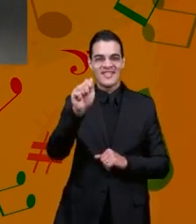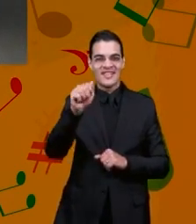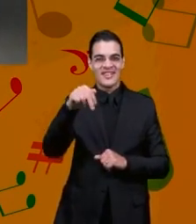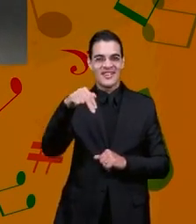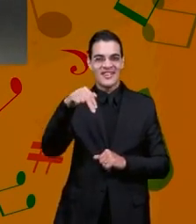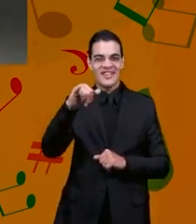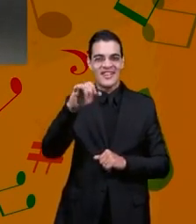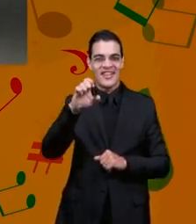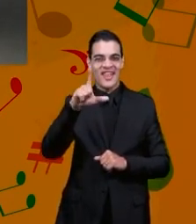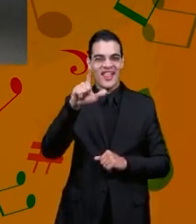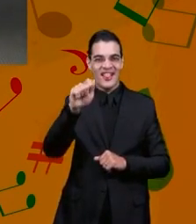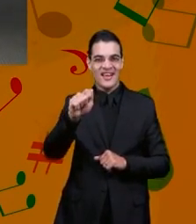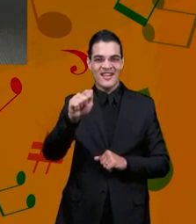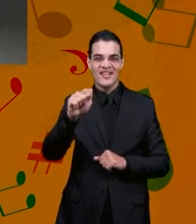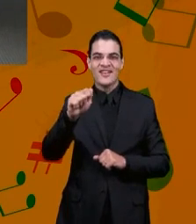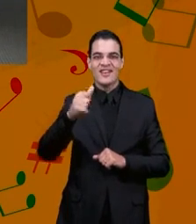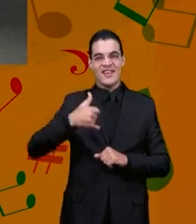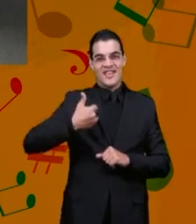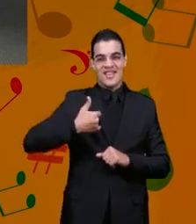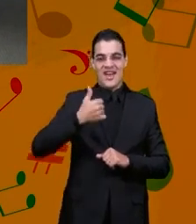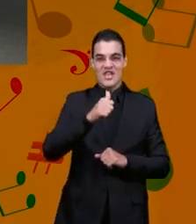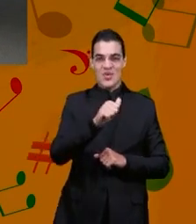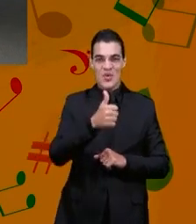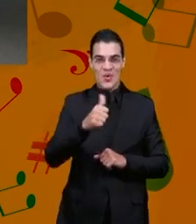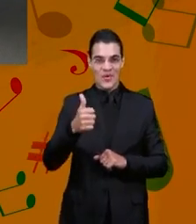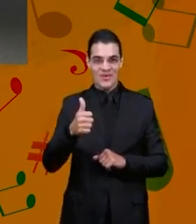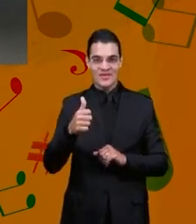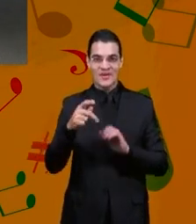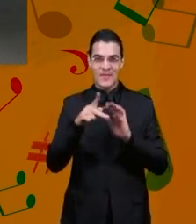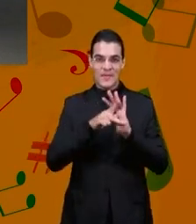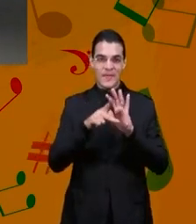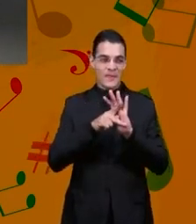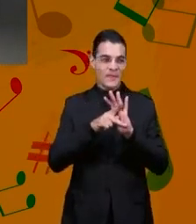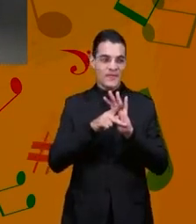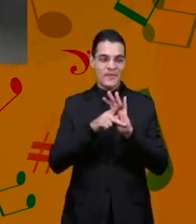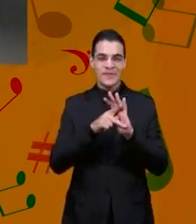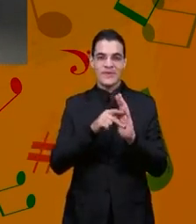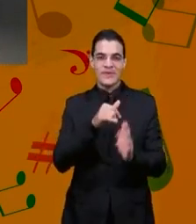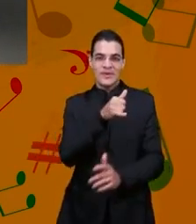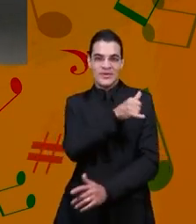Teixeira, de 11 anos, Duque de Caxias, Rio de Janeiro.